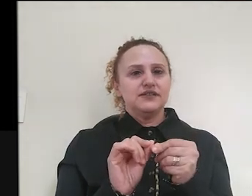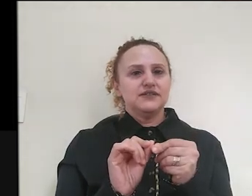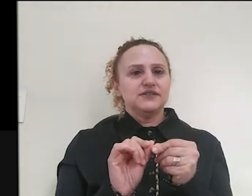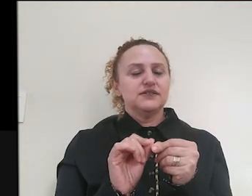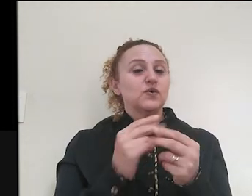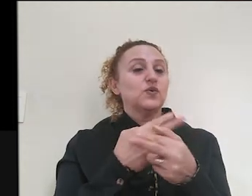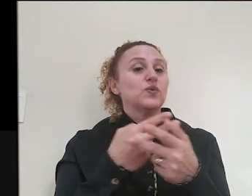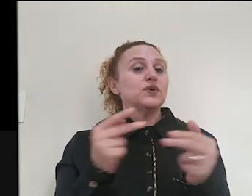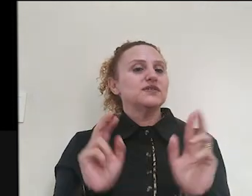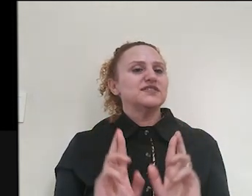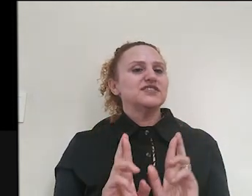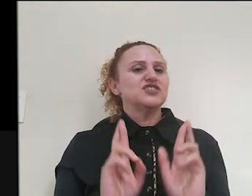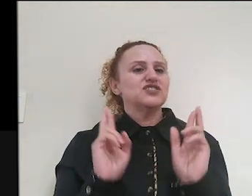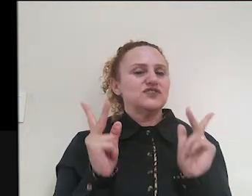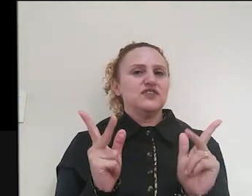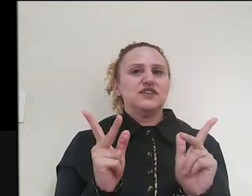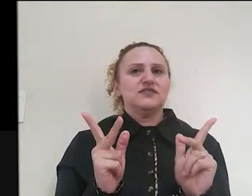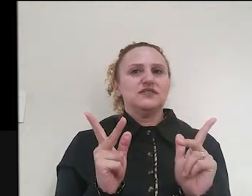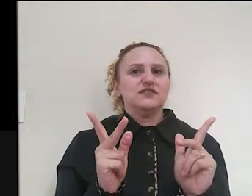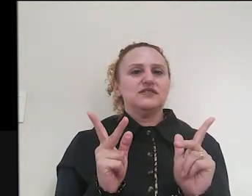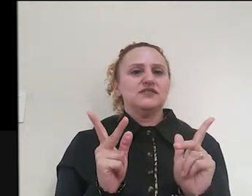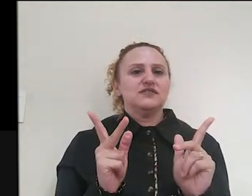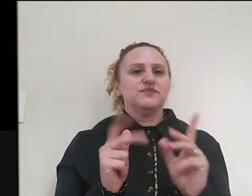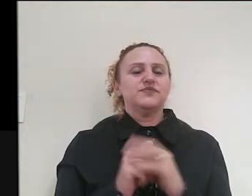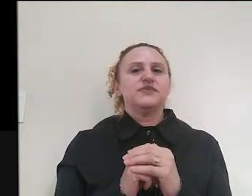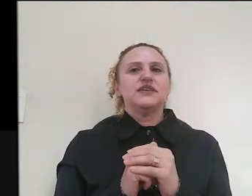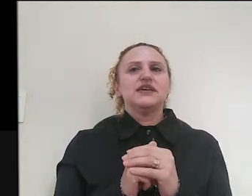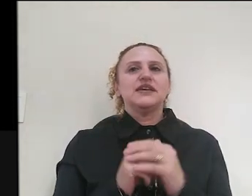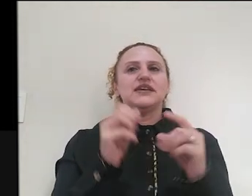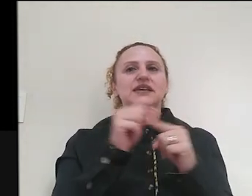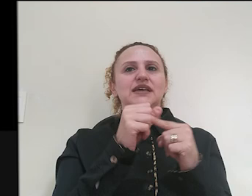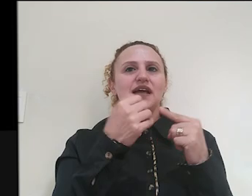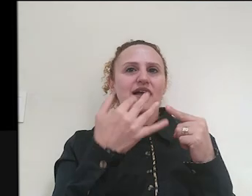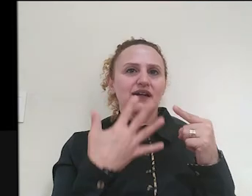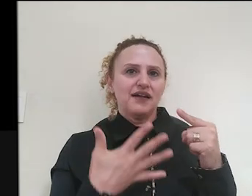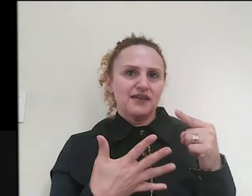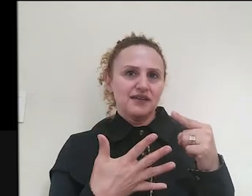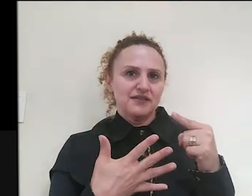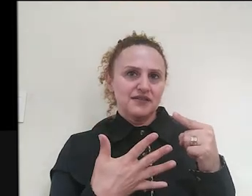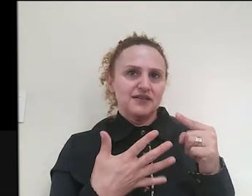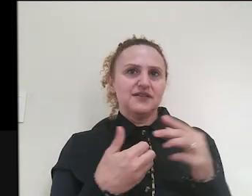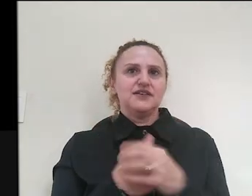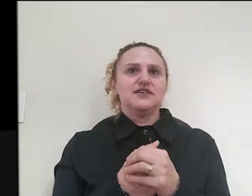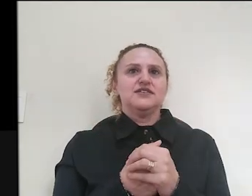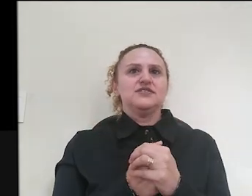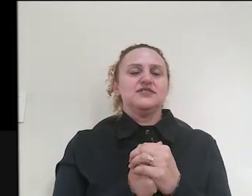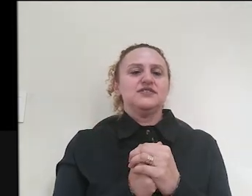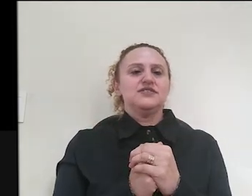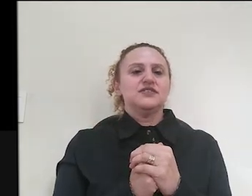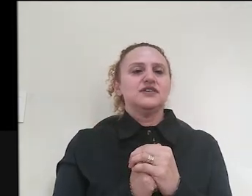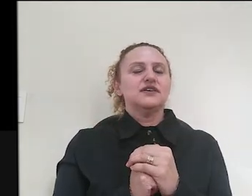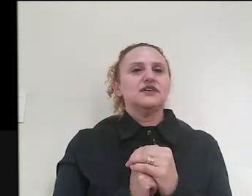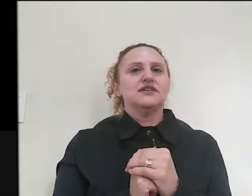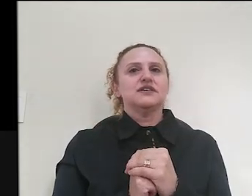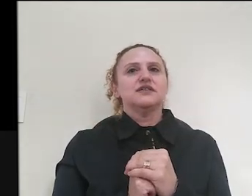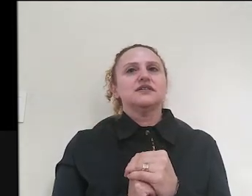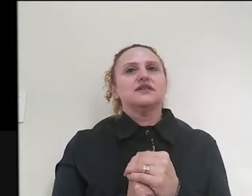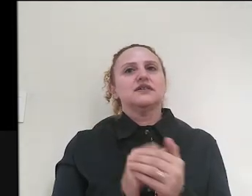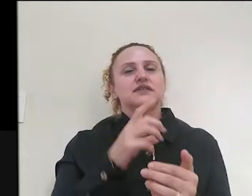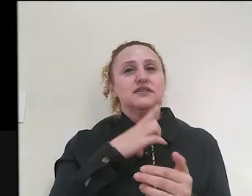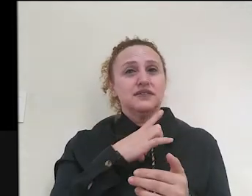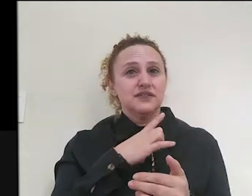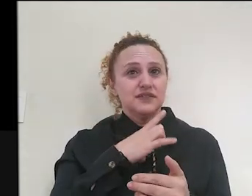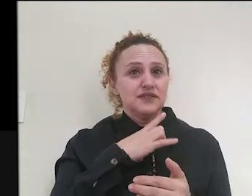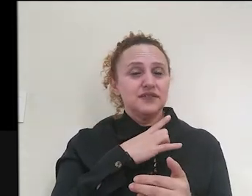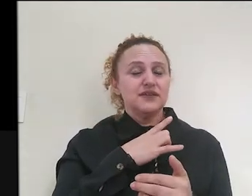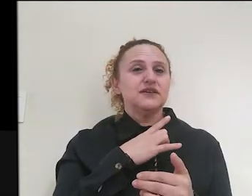coisas diferentes, né? Tanto que as características dessa arte contemporânea, daquilo que se sucedeu aos modernismos, seria a